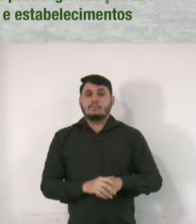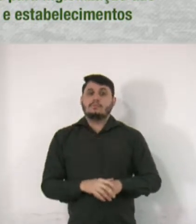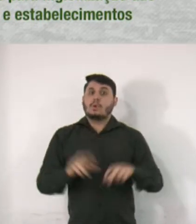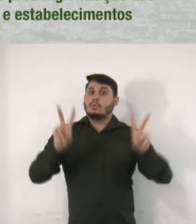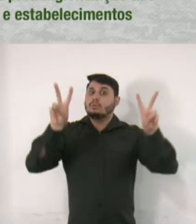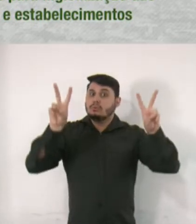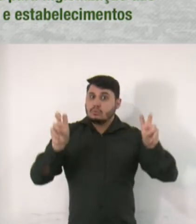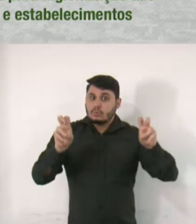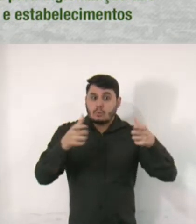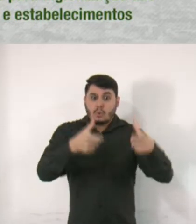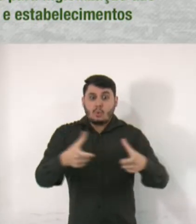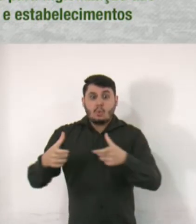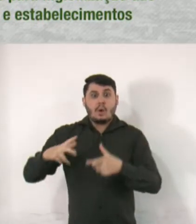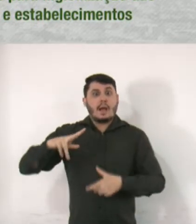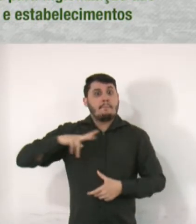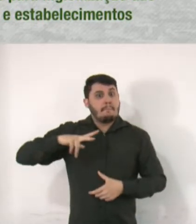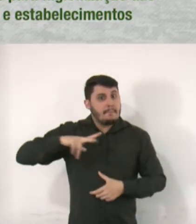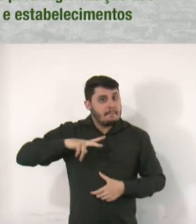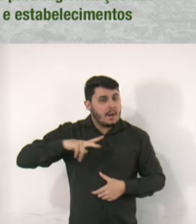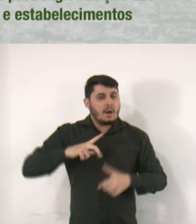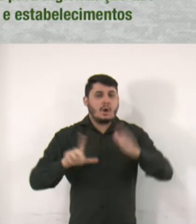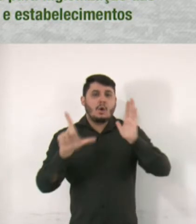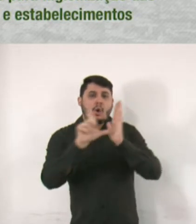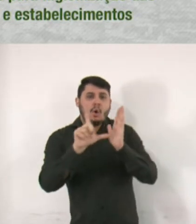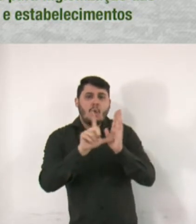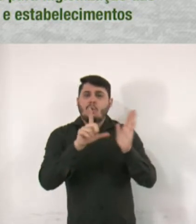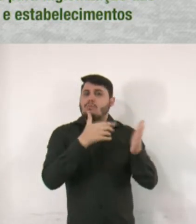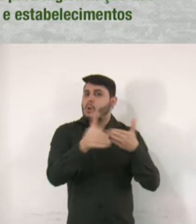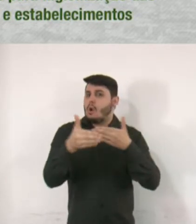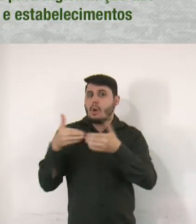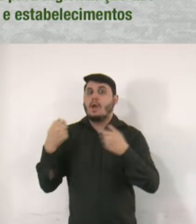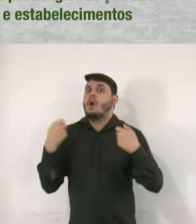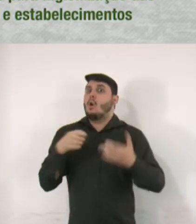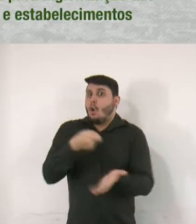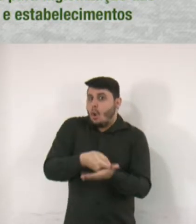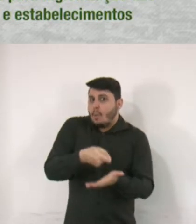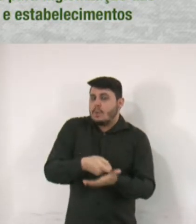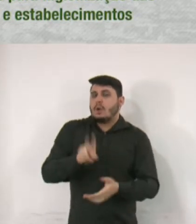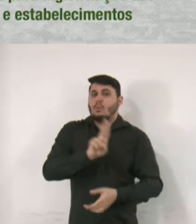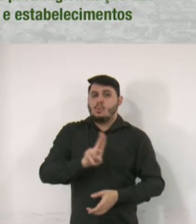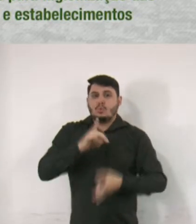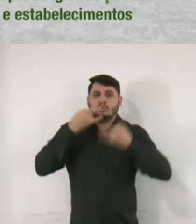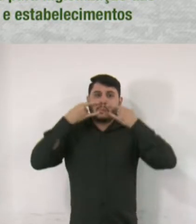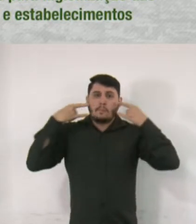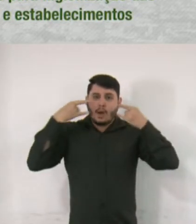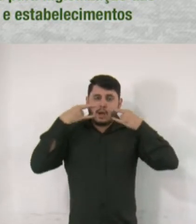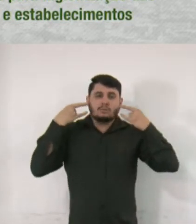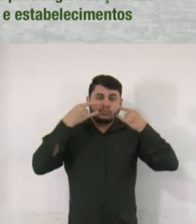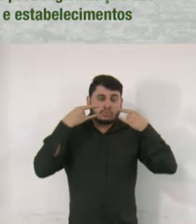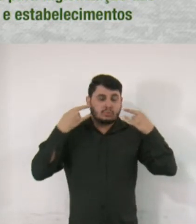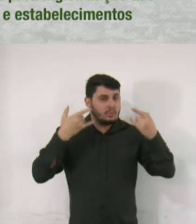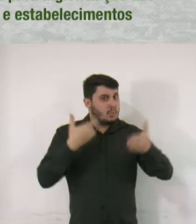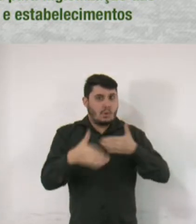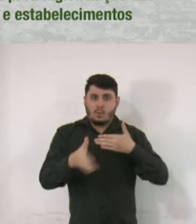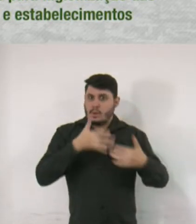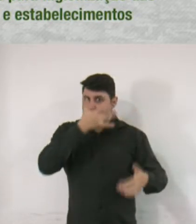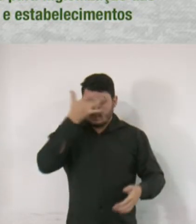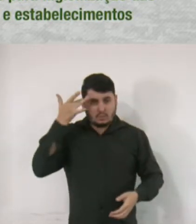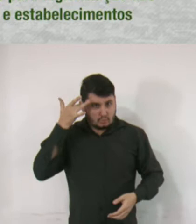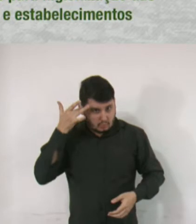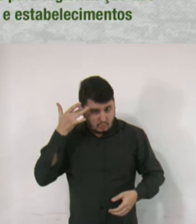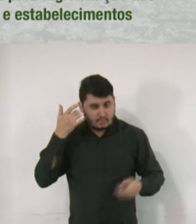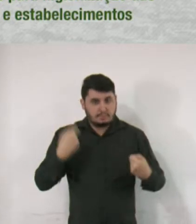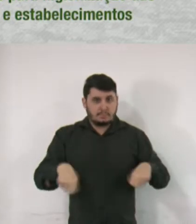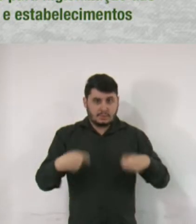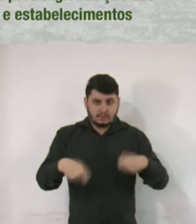será obrigatório o uso de máscara para todos os funcionários, sem exceção. Também será pedida a